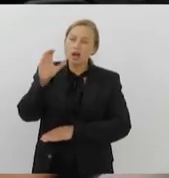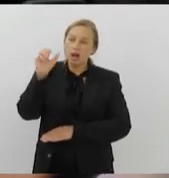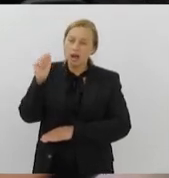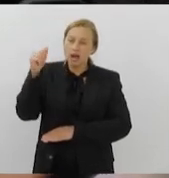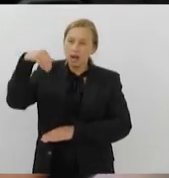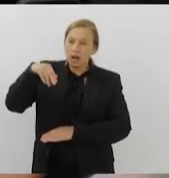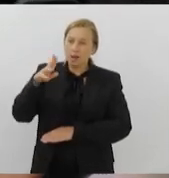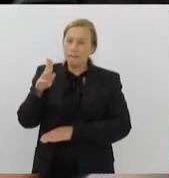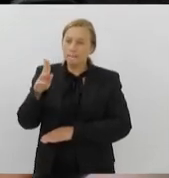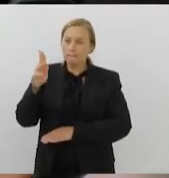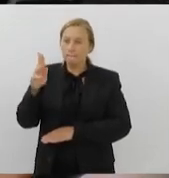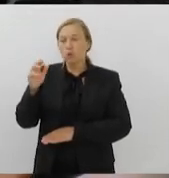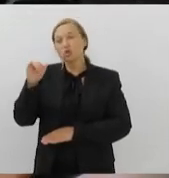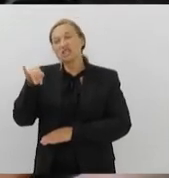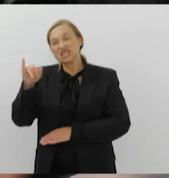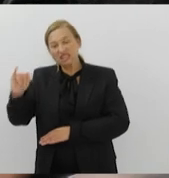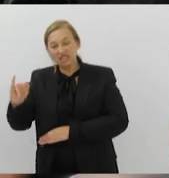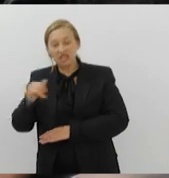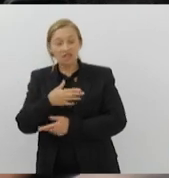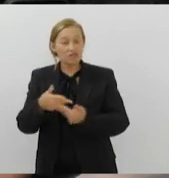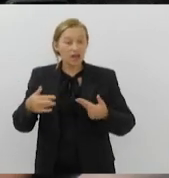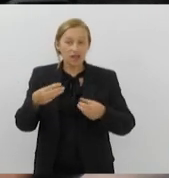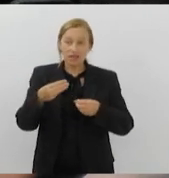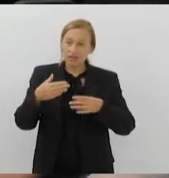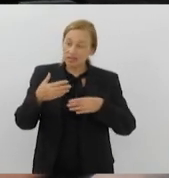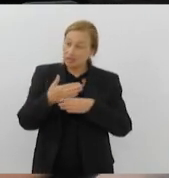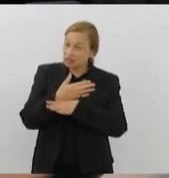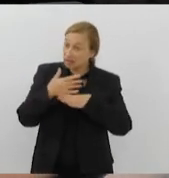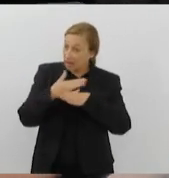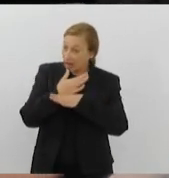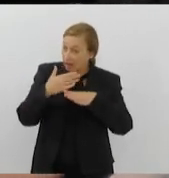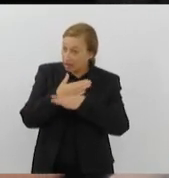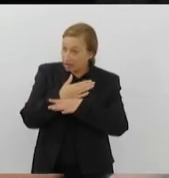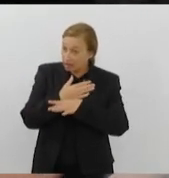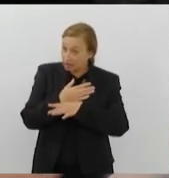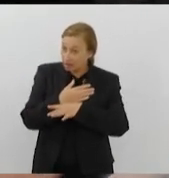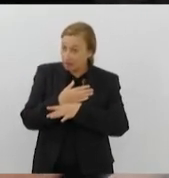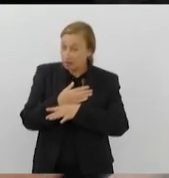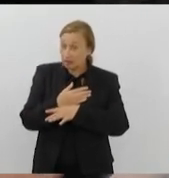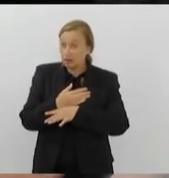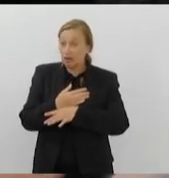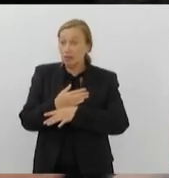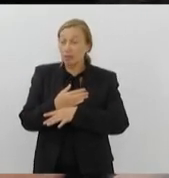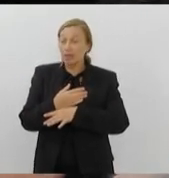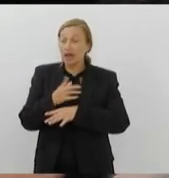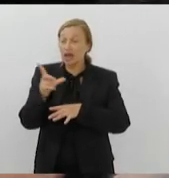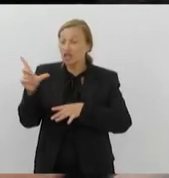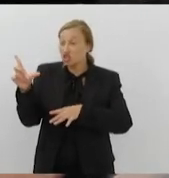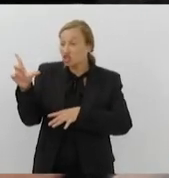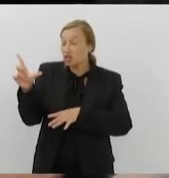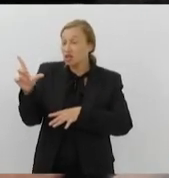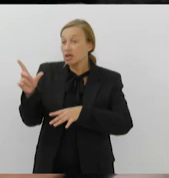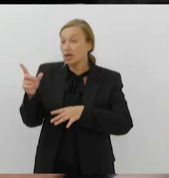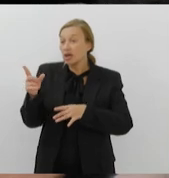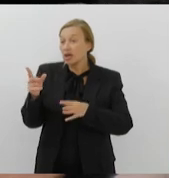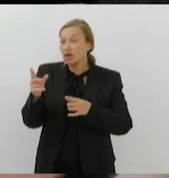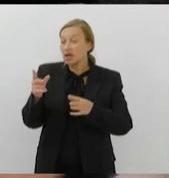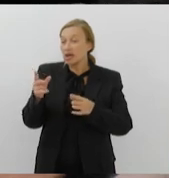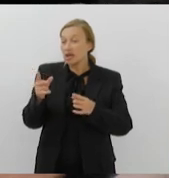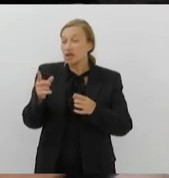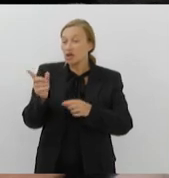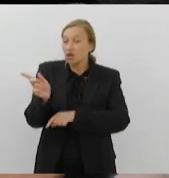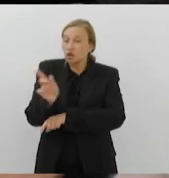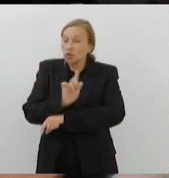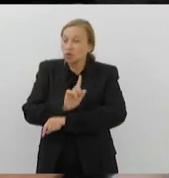outras cidades, muitas das vezes para percorrer um percurso menor do que 50